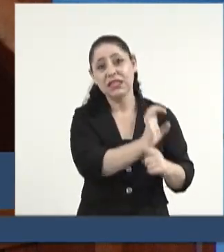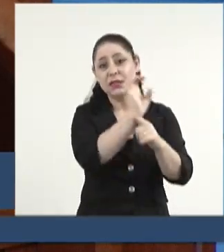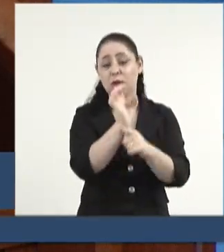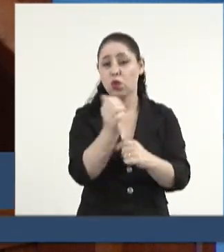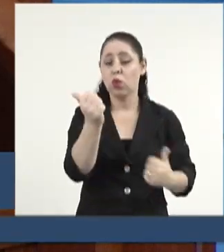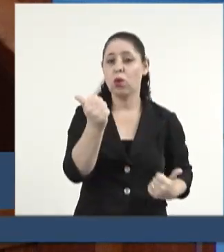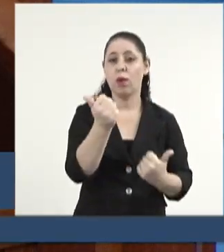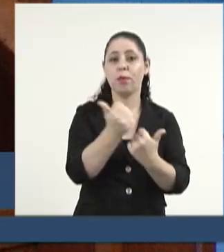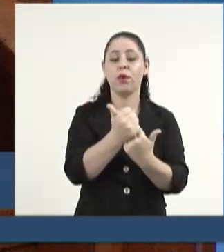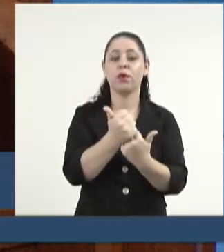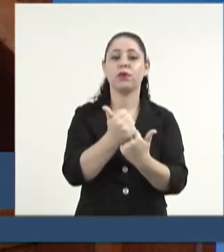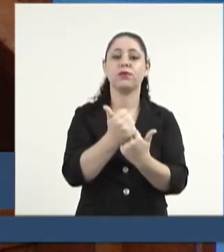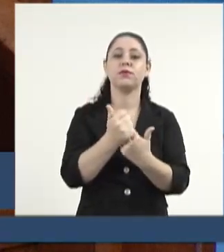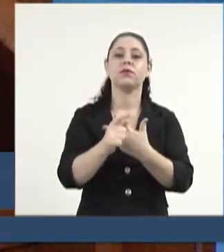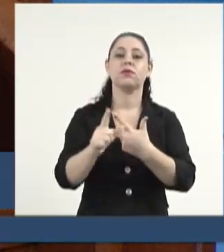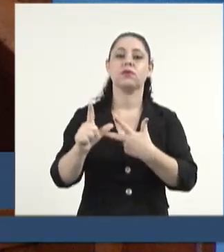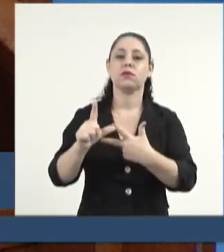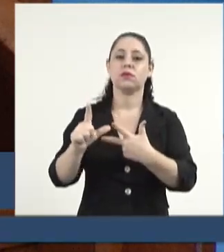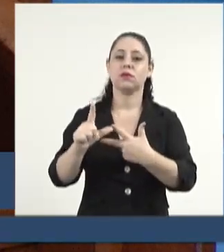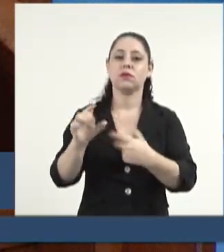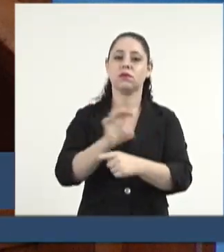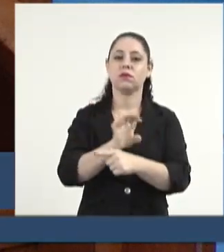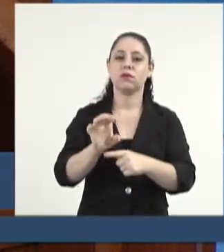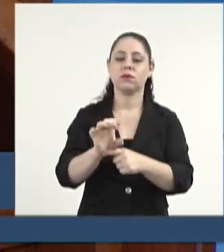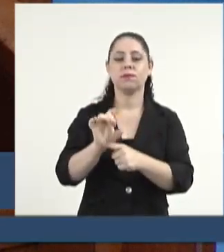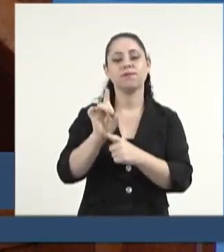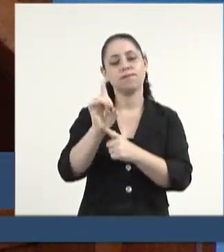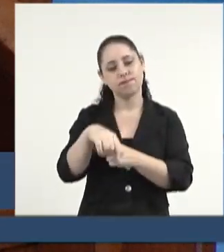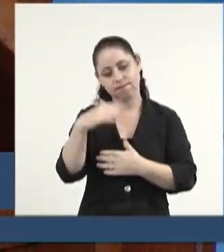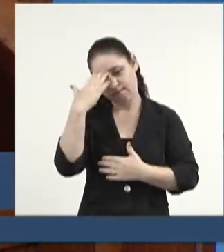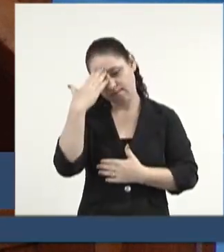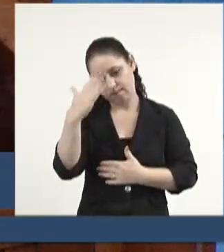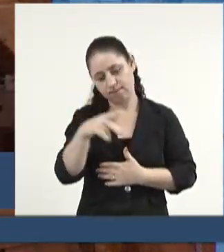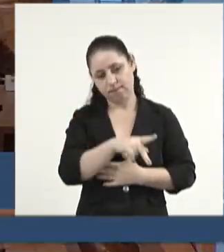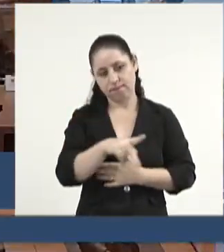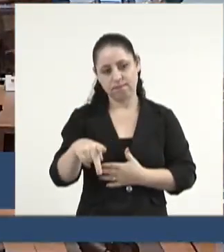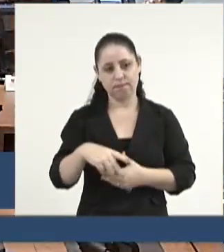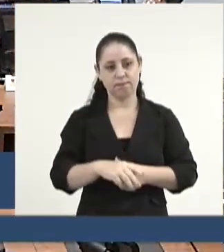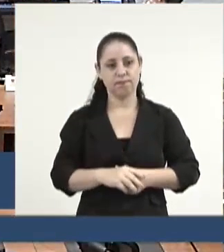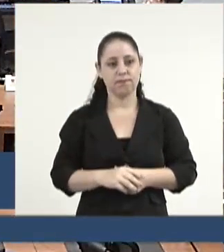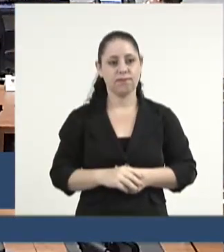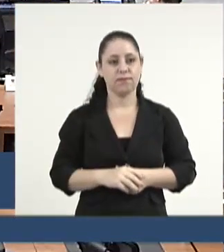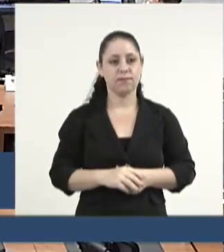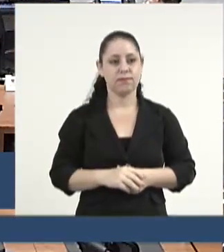do apoio do Poder Legislativo Estadual. É isso. Muito obrigado, senhor presidente.